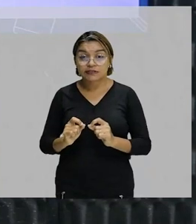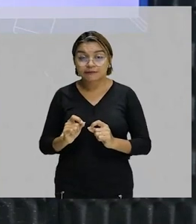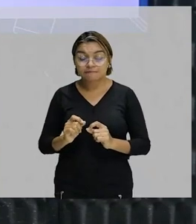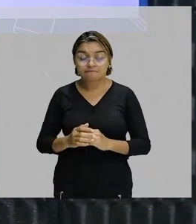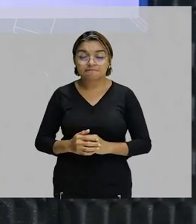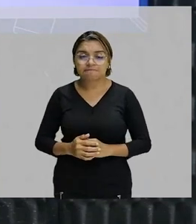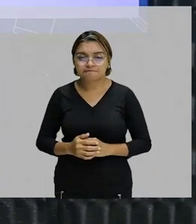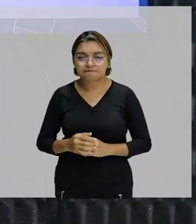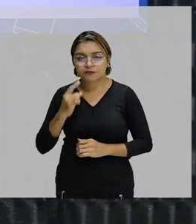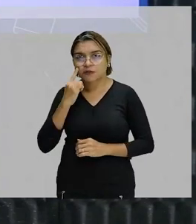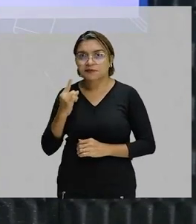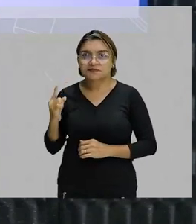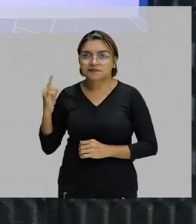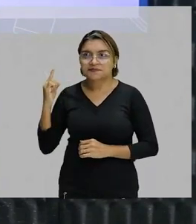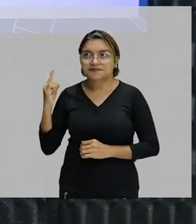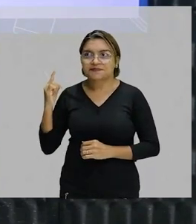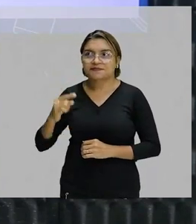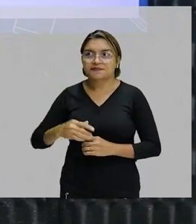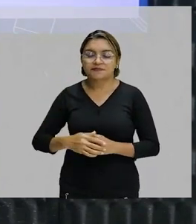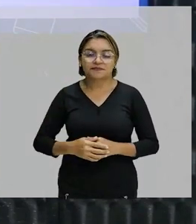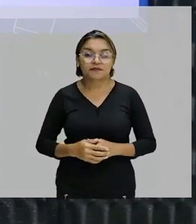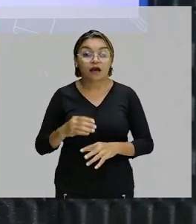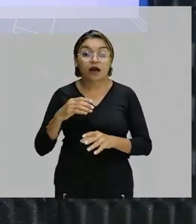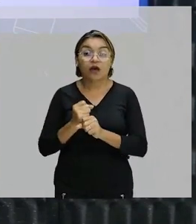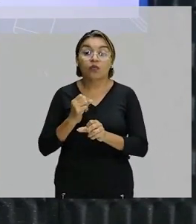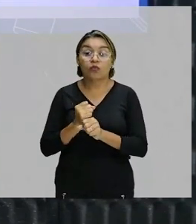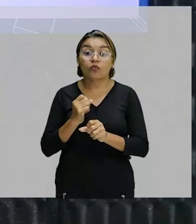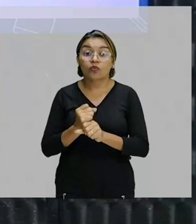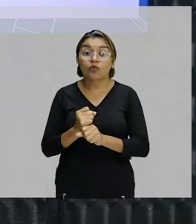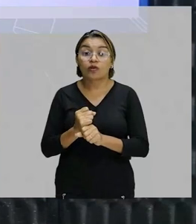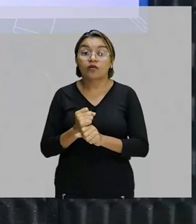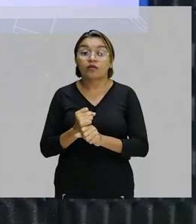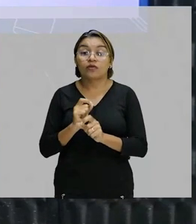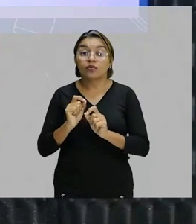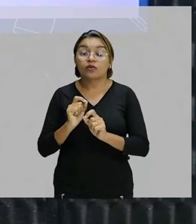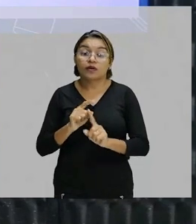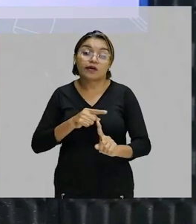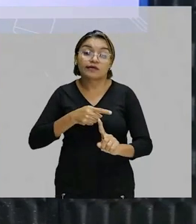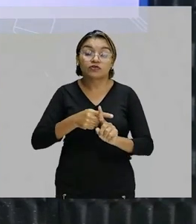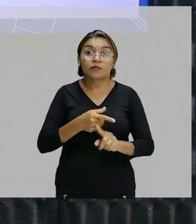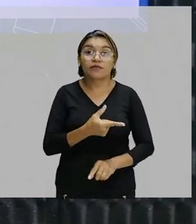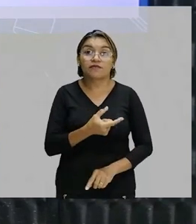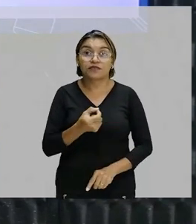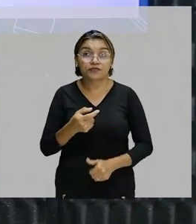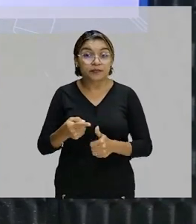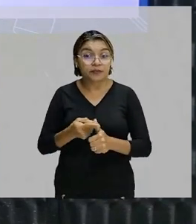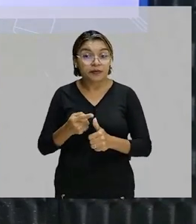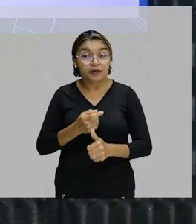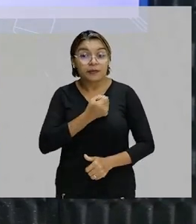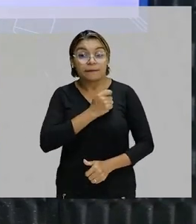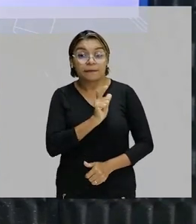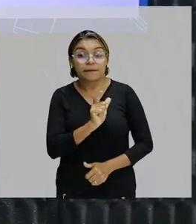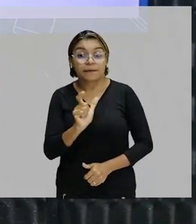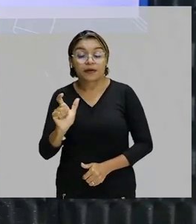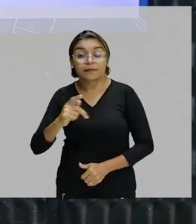resolvido olha só o que tá sendo solicitado para nós calculos as somas dos 20 primeiros termos dessa pa que tá bem